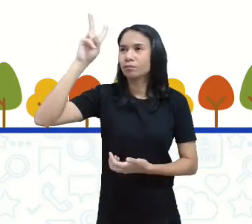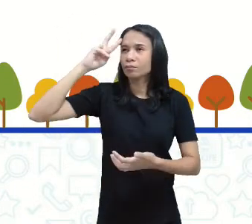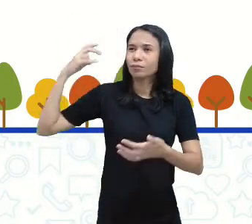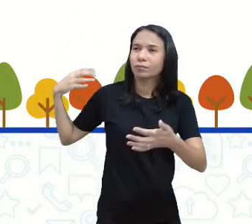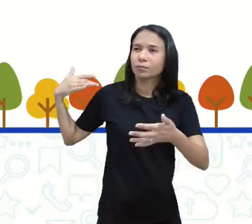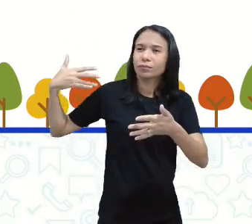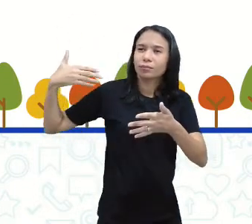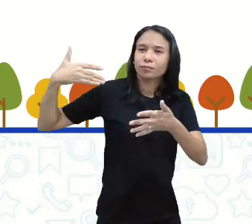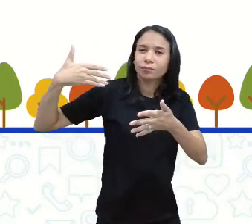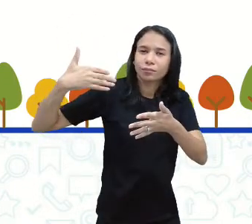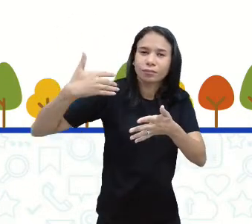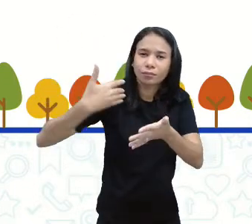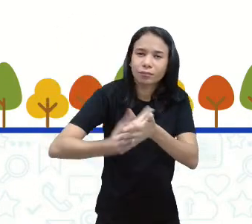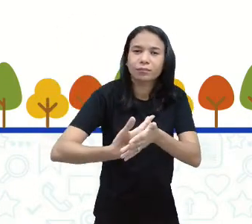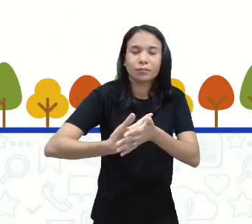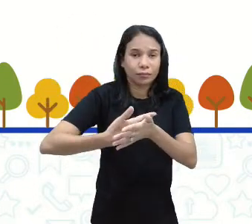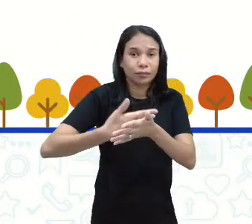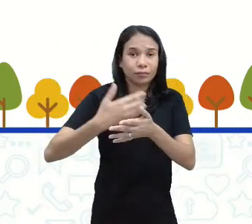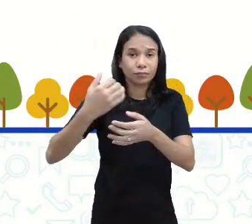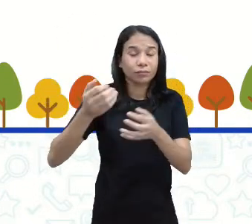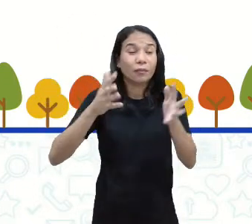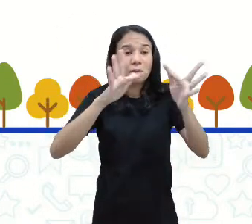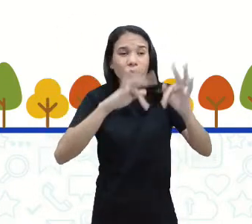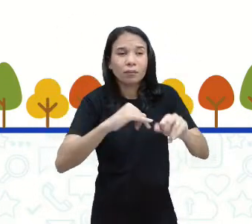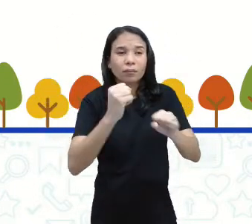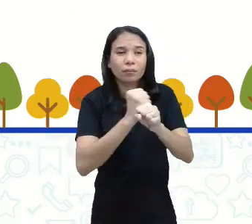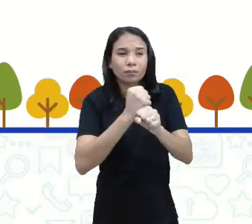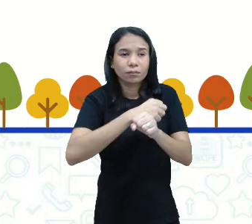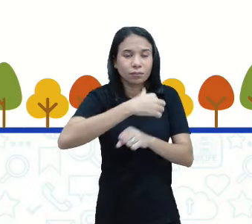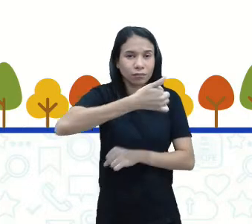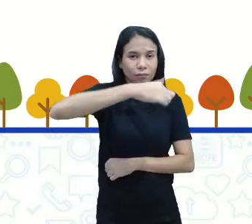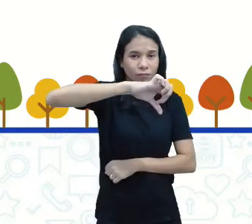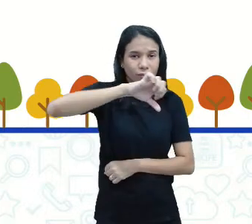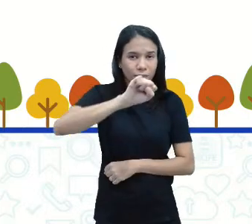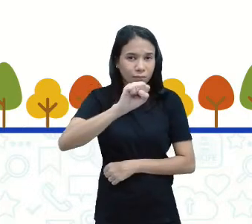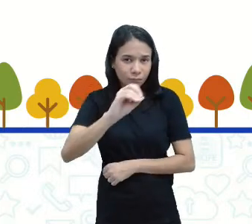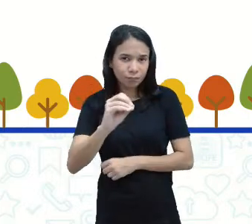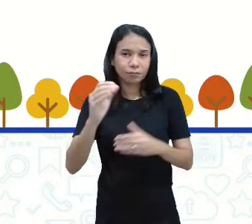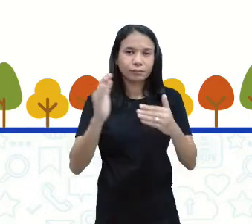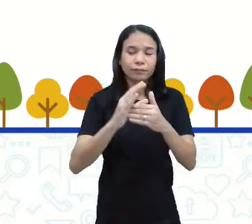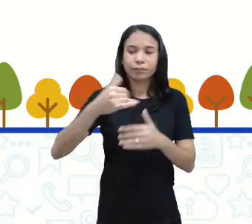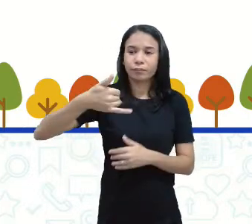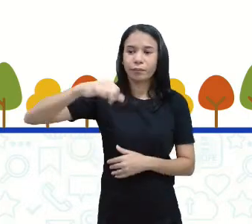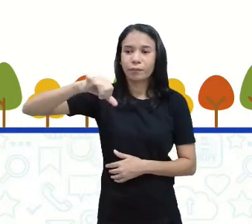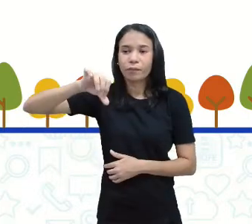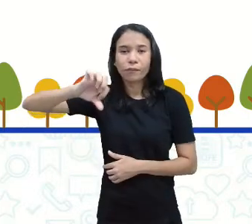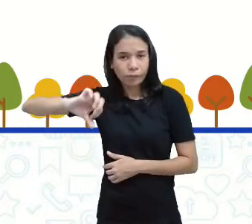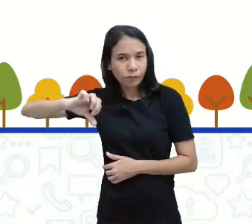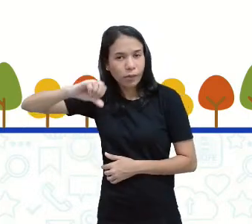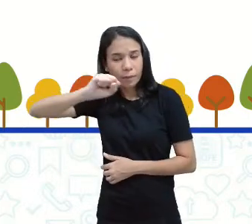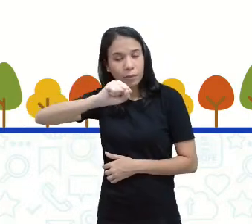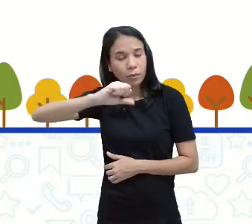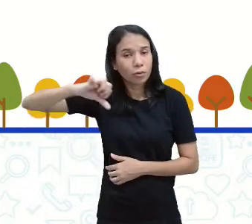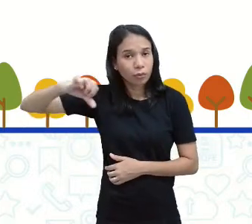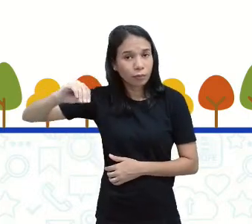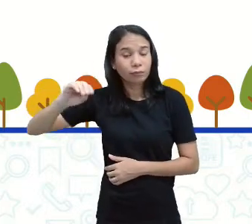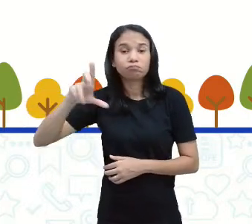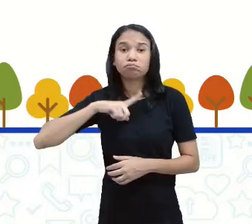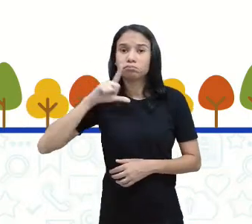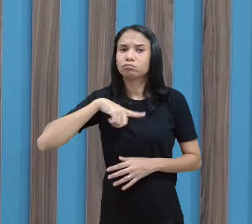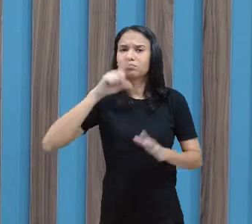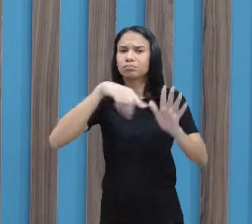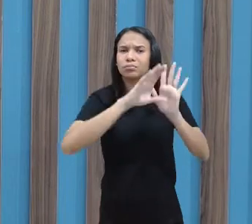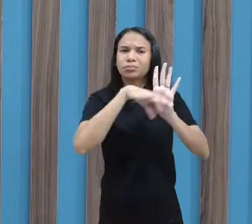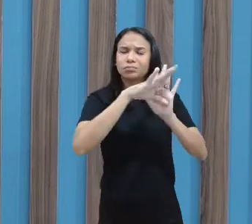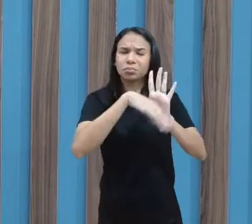aí, já desde do final da década de 80 para 90 aí, já é um conceito assim, que já está muito